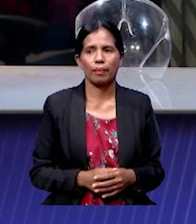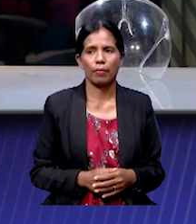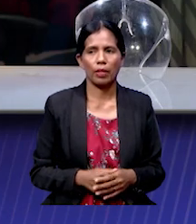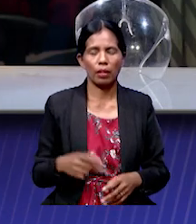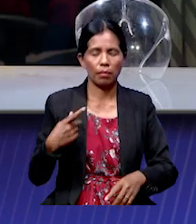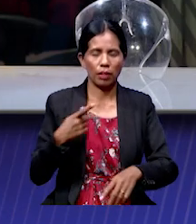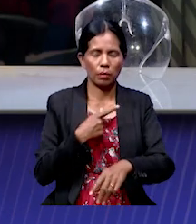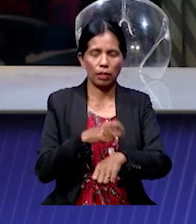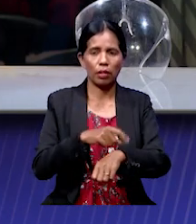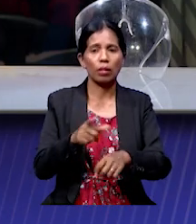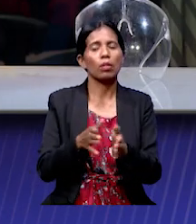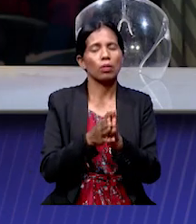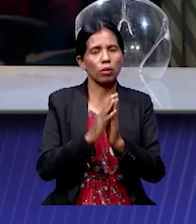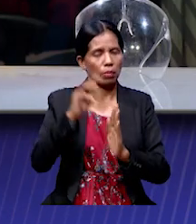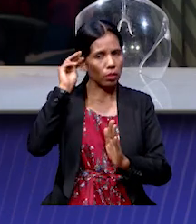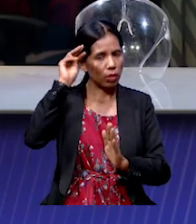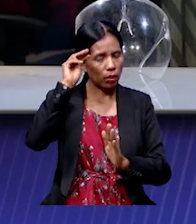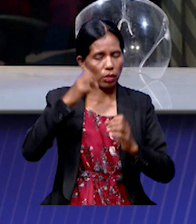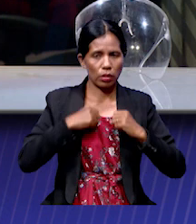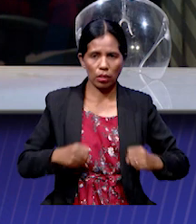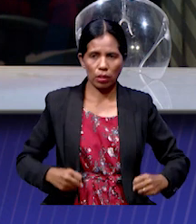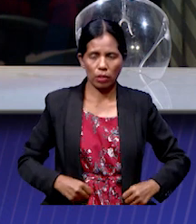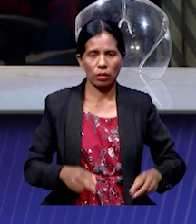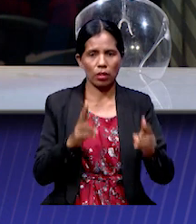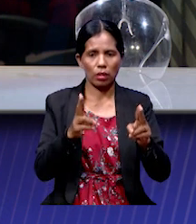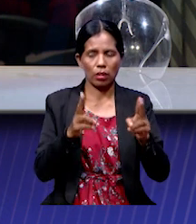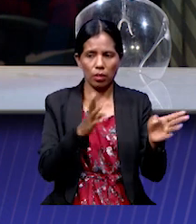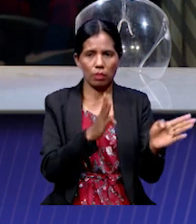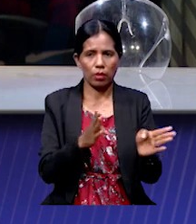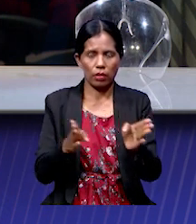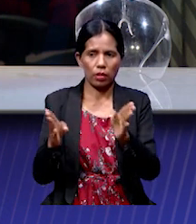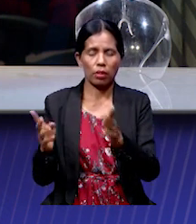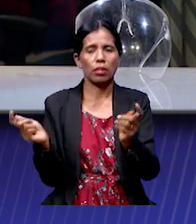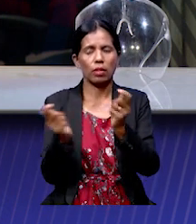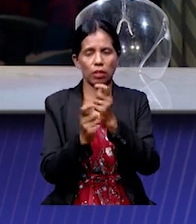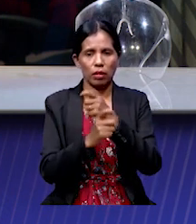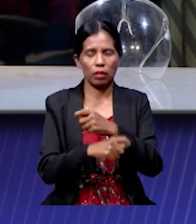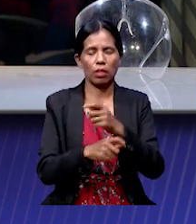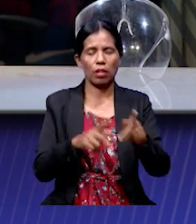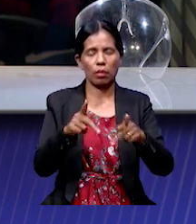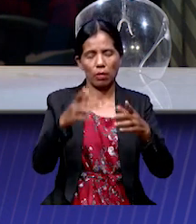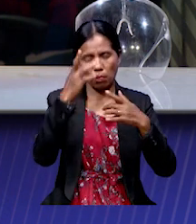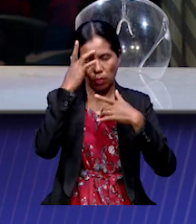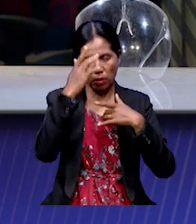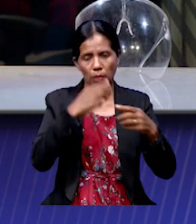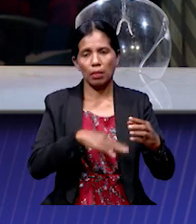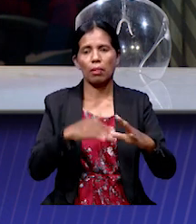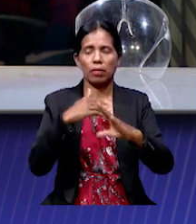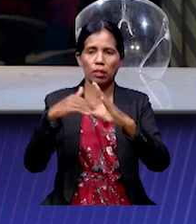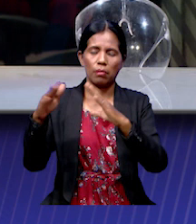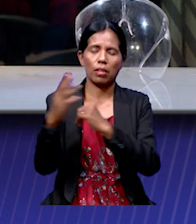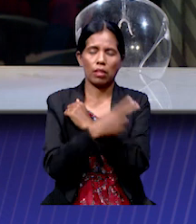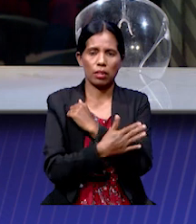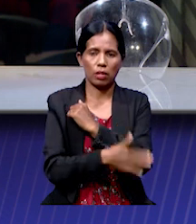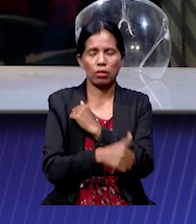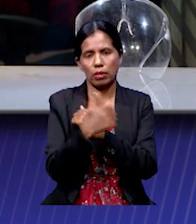Parlamento Nacional Russo, Ministério da Saúde, acelera processo transferência paciente Baralhor.